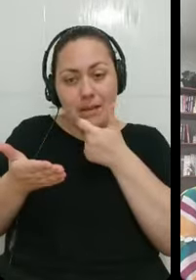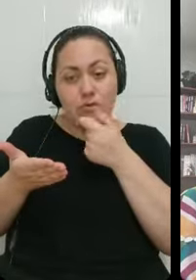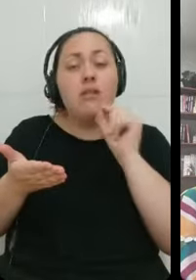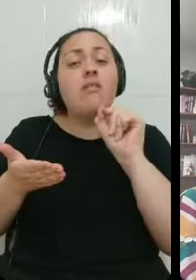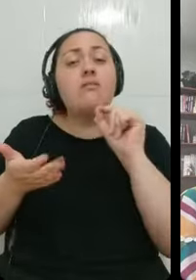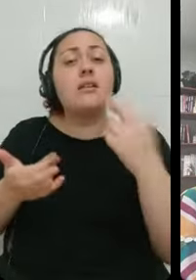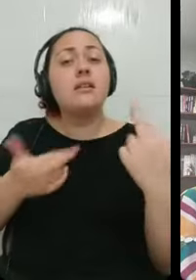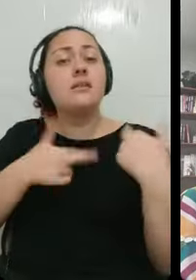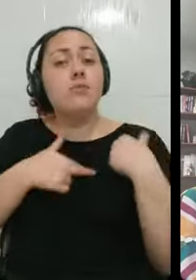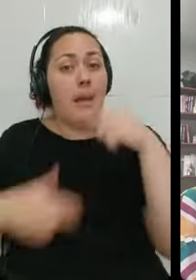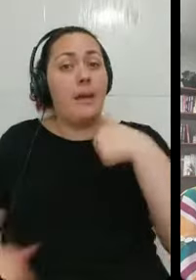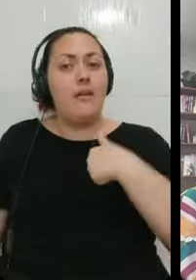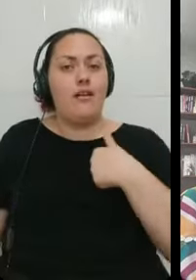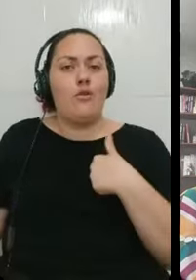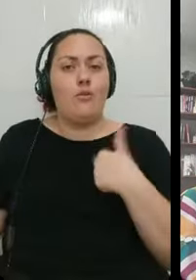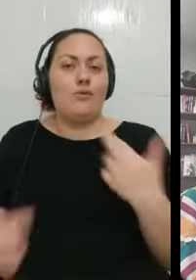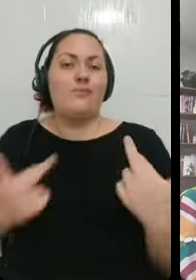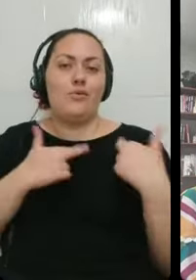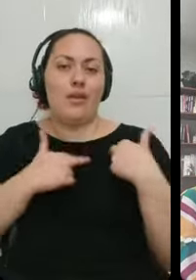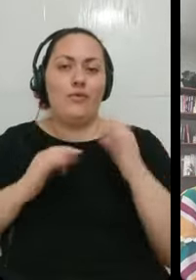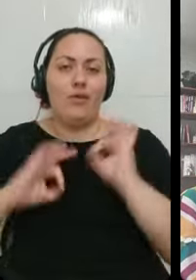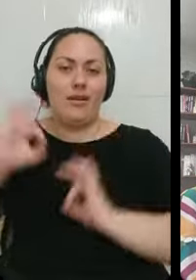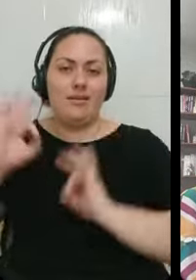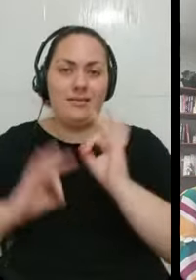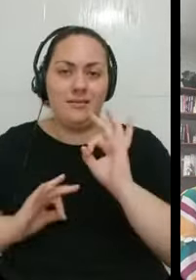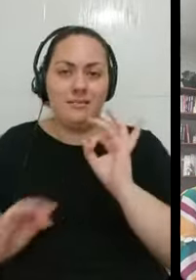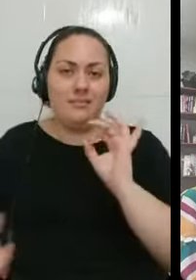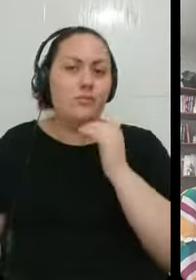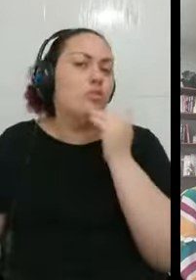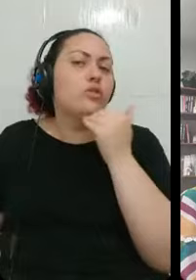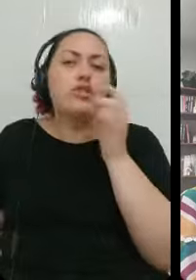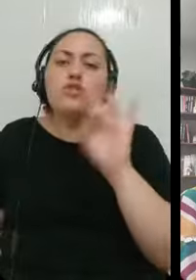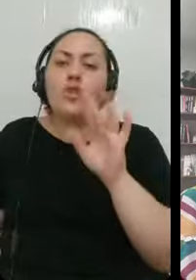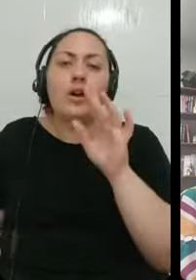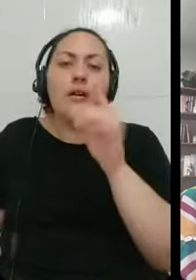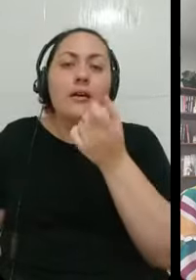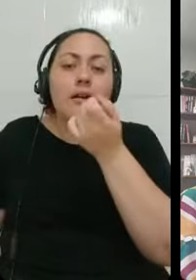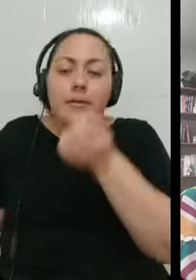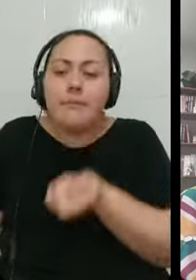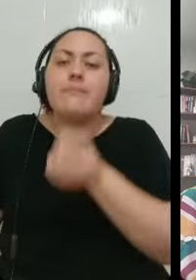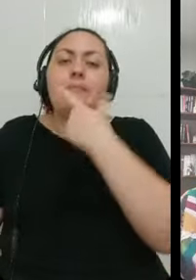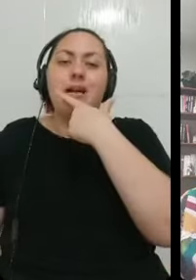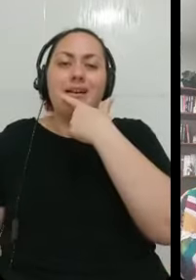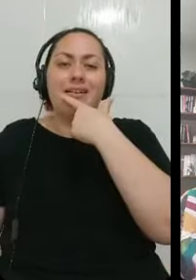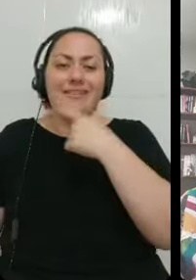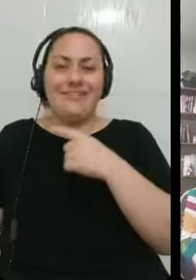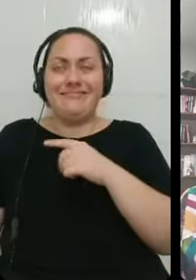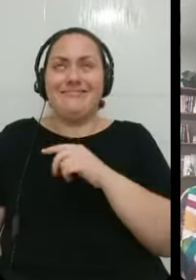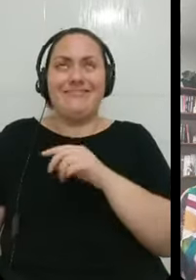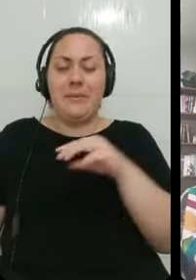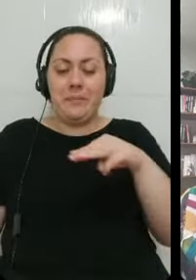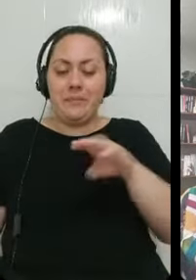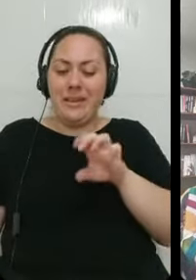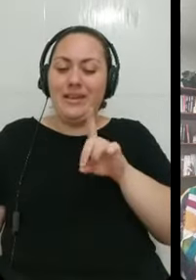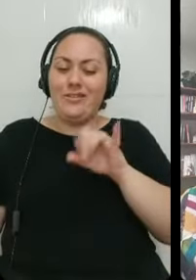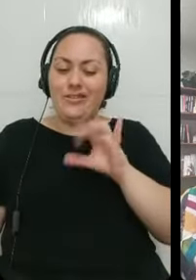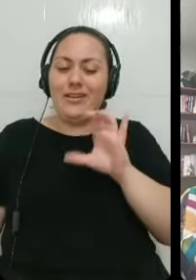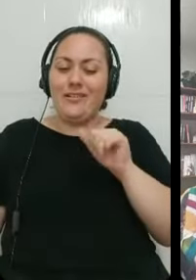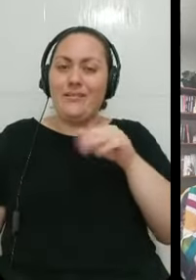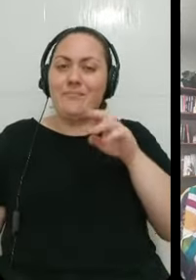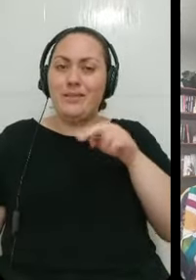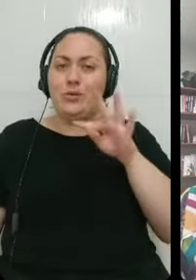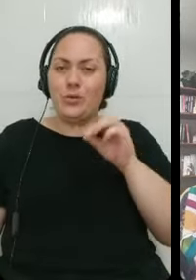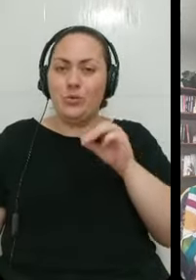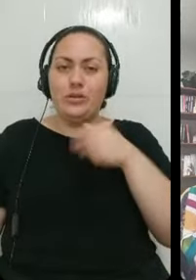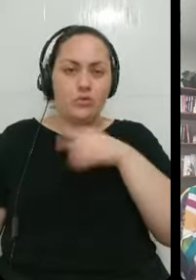ser minha, né? E é mais do que só botar o medicamento na boca, ou a, né? Tem